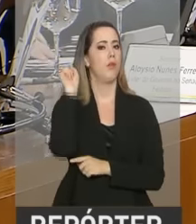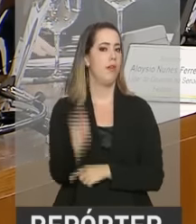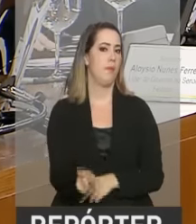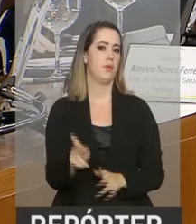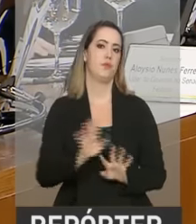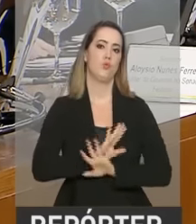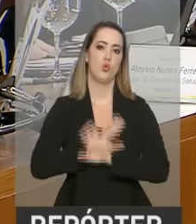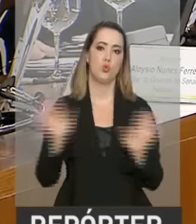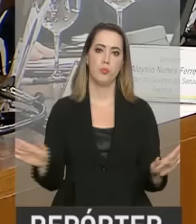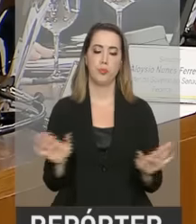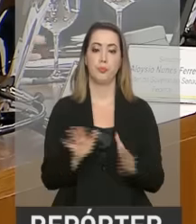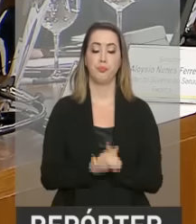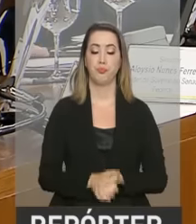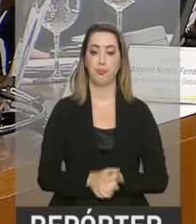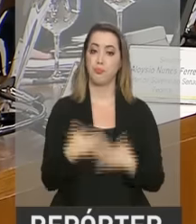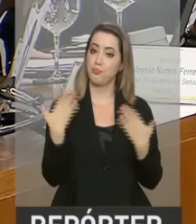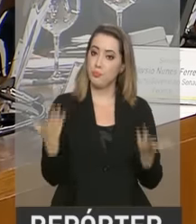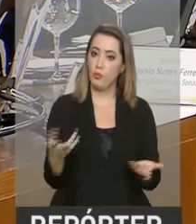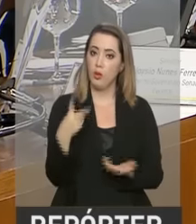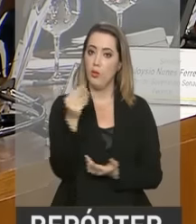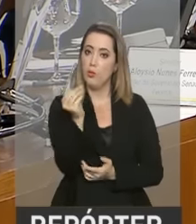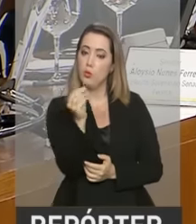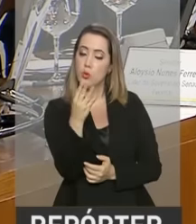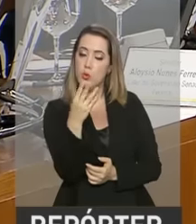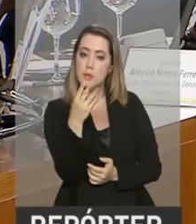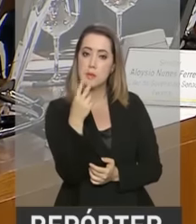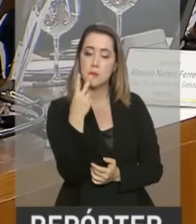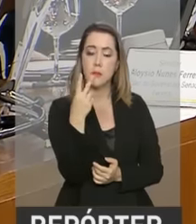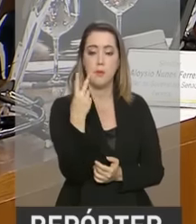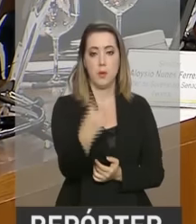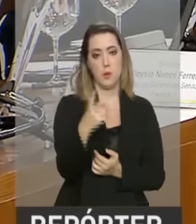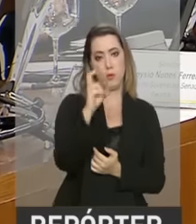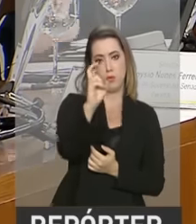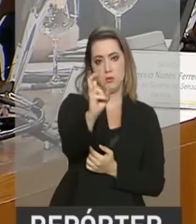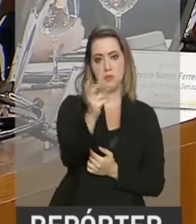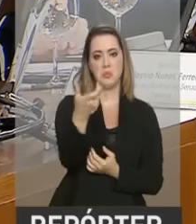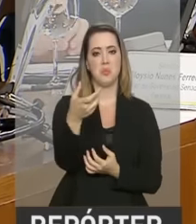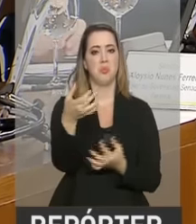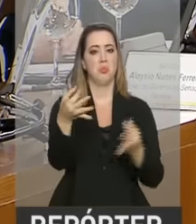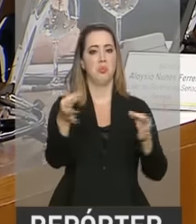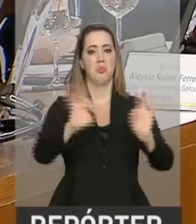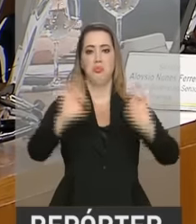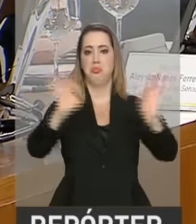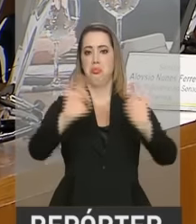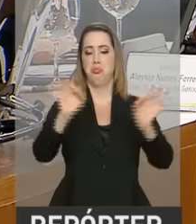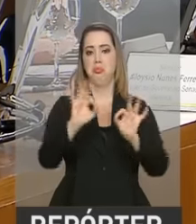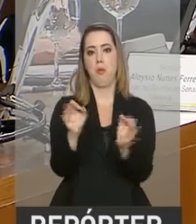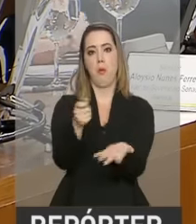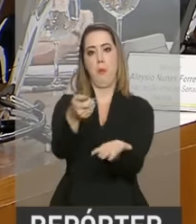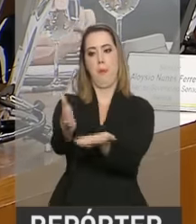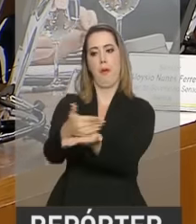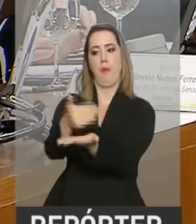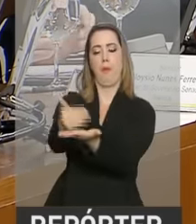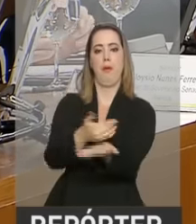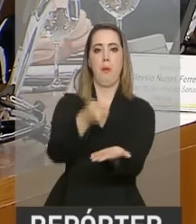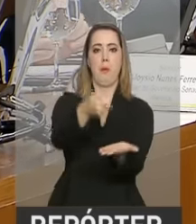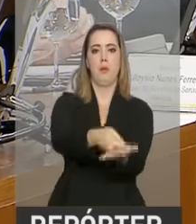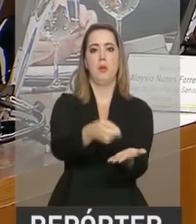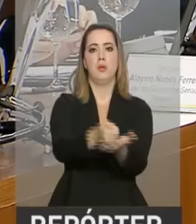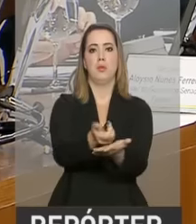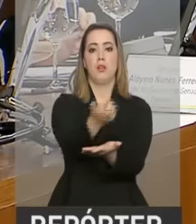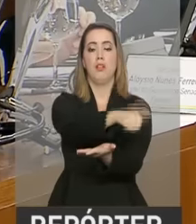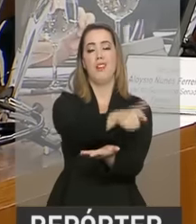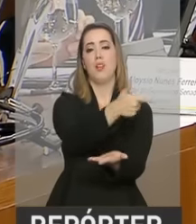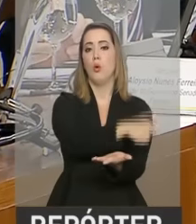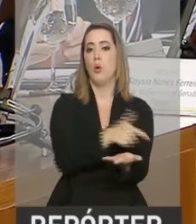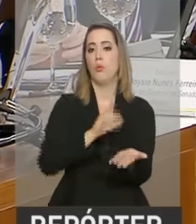previdência. No ano de 2025 não existe mais nenhum recurso discricionário no orçamento